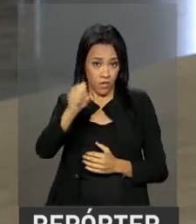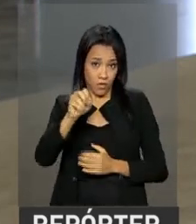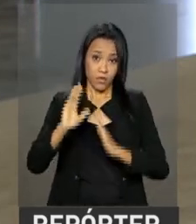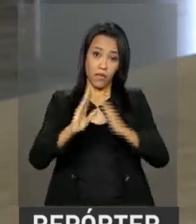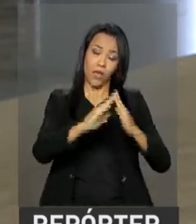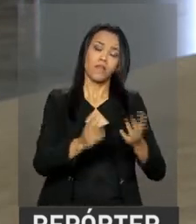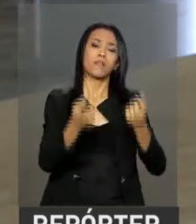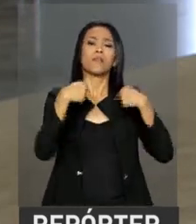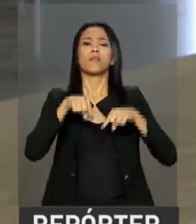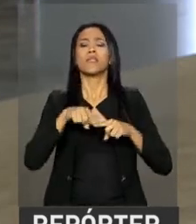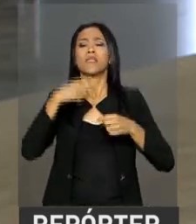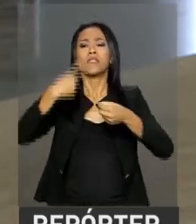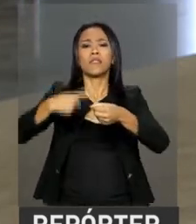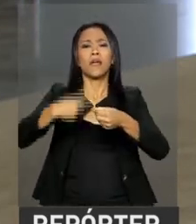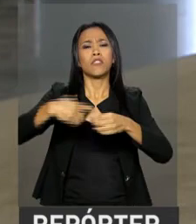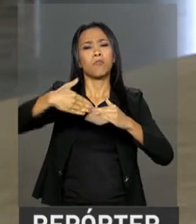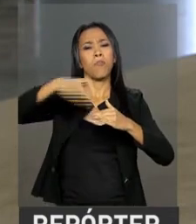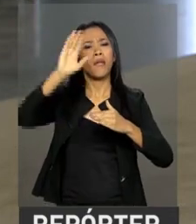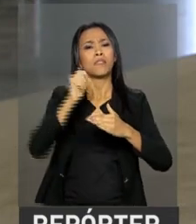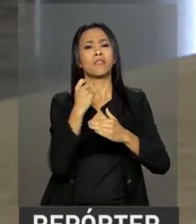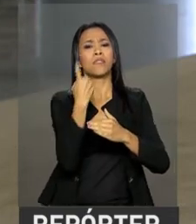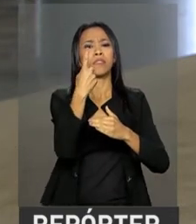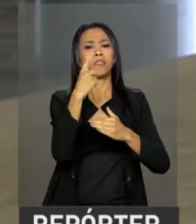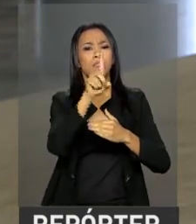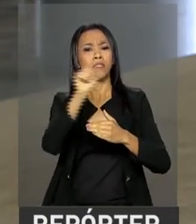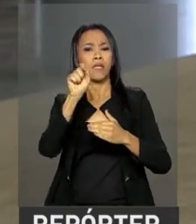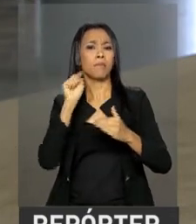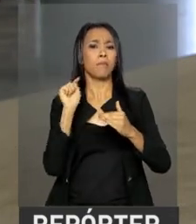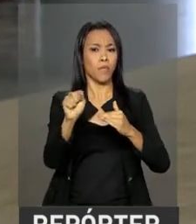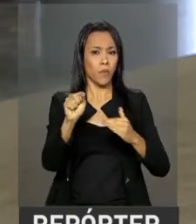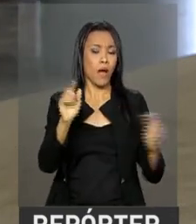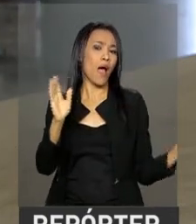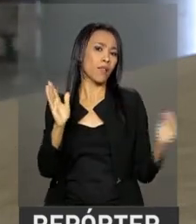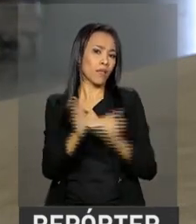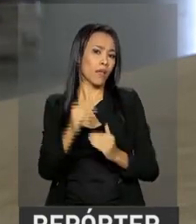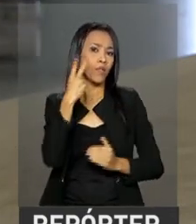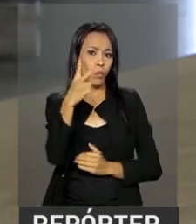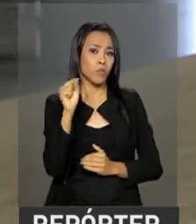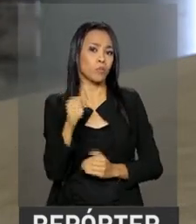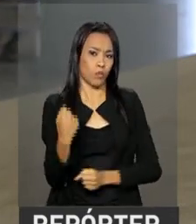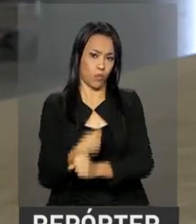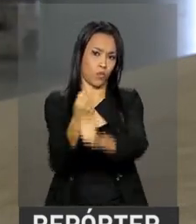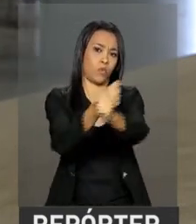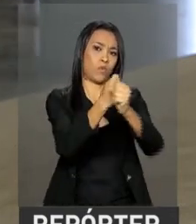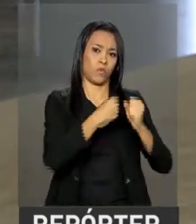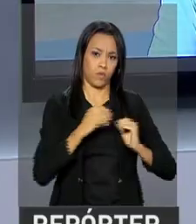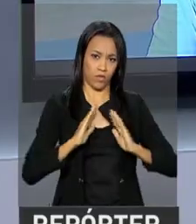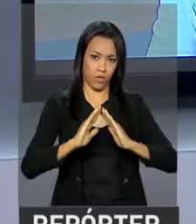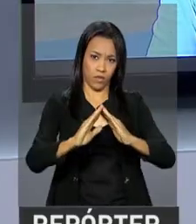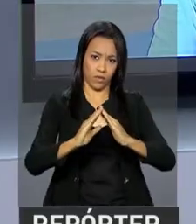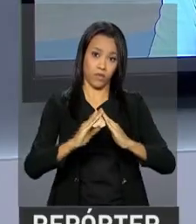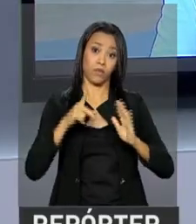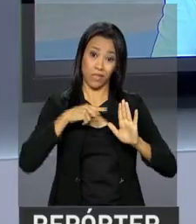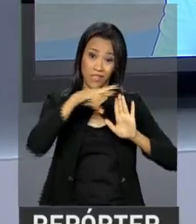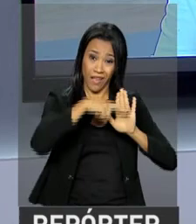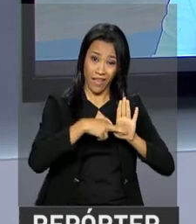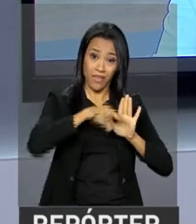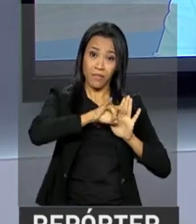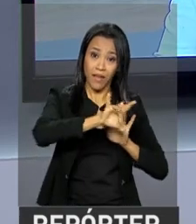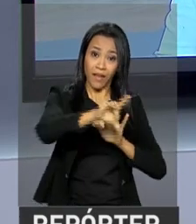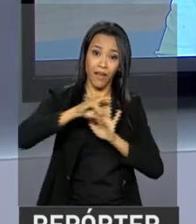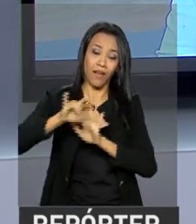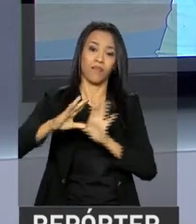100 mil habitantes esses agrupamentos podem ter até duas mil unidades leandro é com você tá bom tá isso obrigado pelas suas